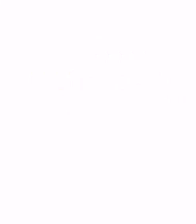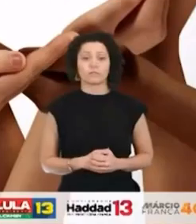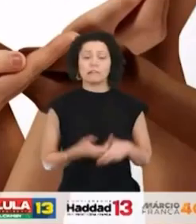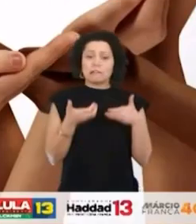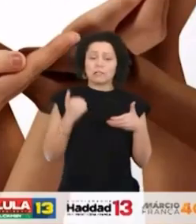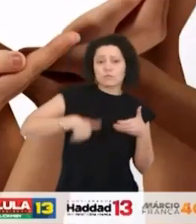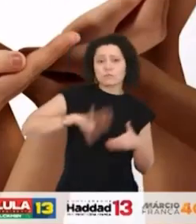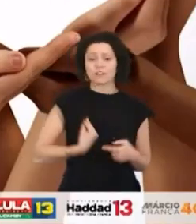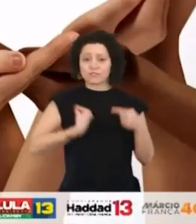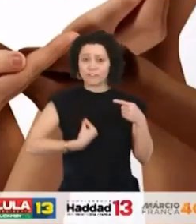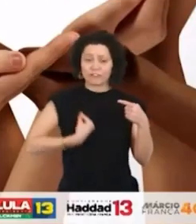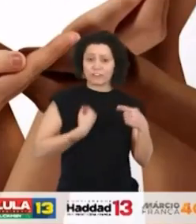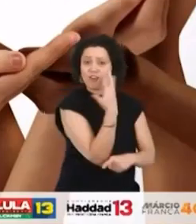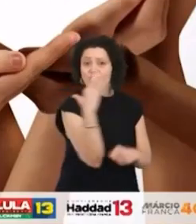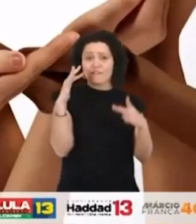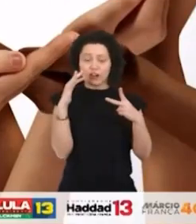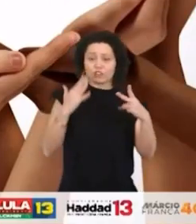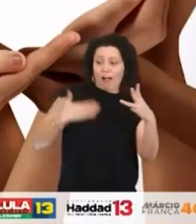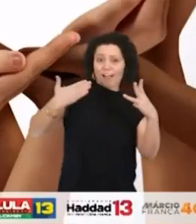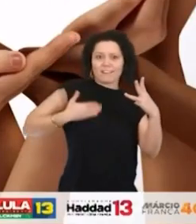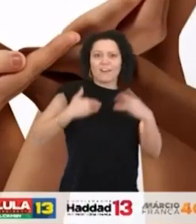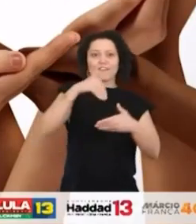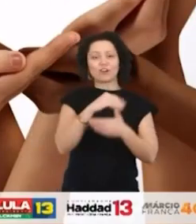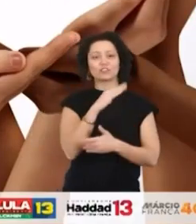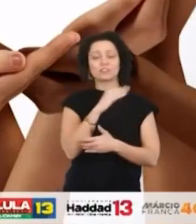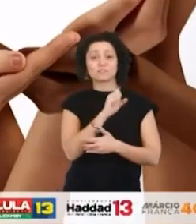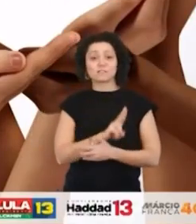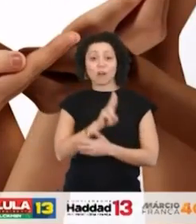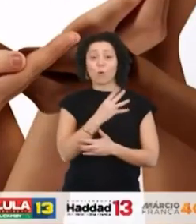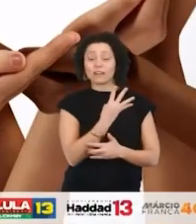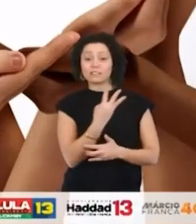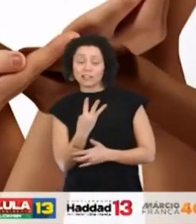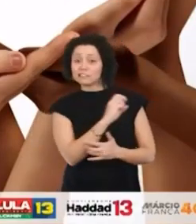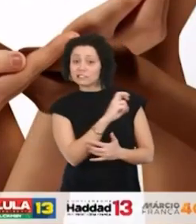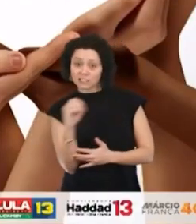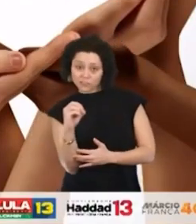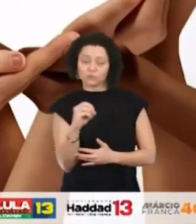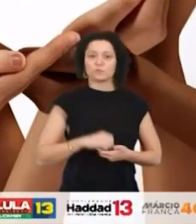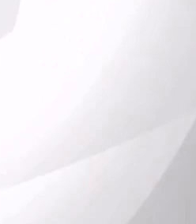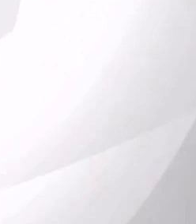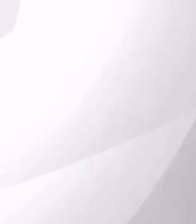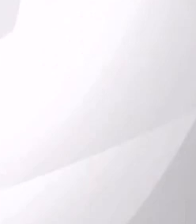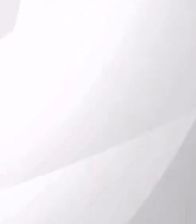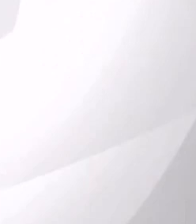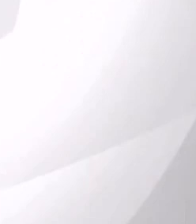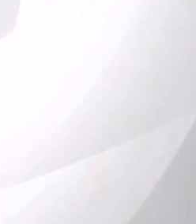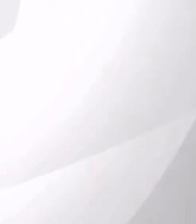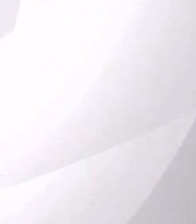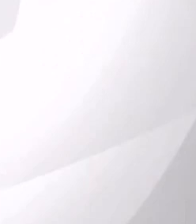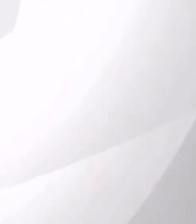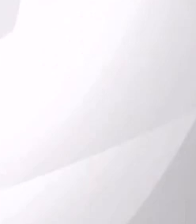65123. Queremos mais vida, mais verde, mais alegria. Vote CCEL 43500.